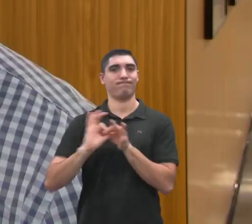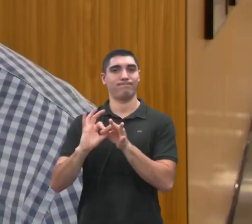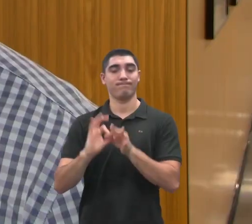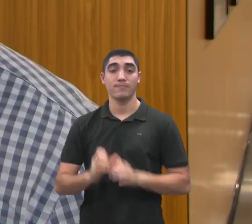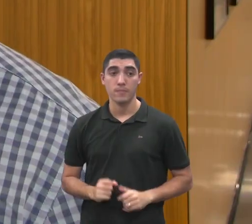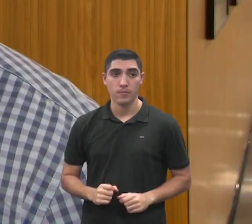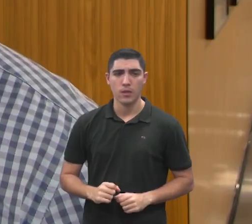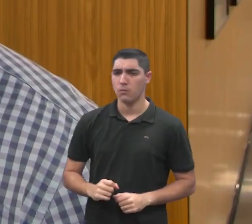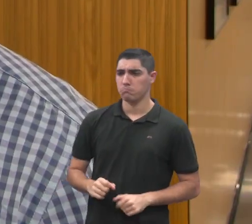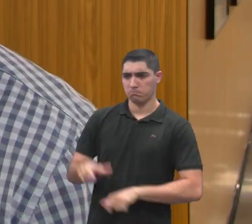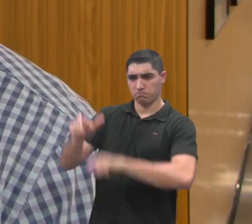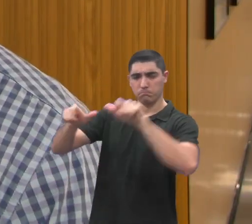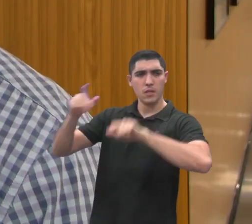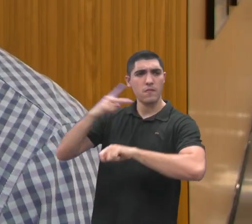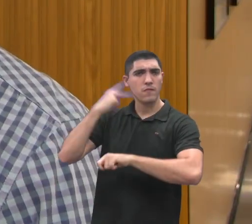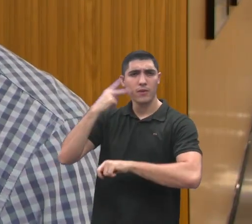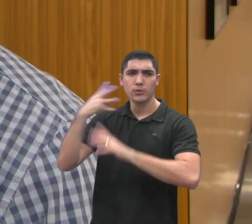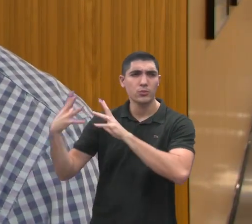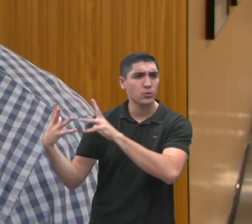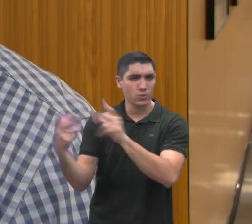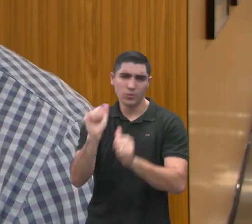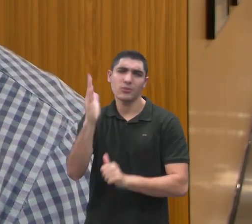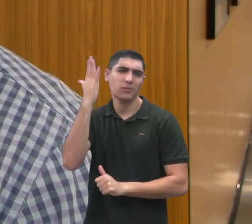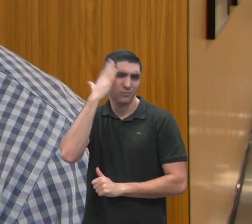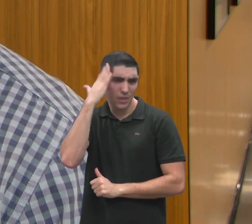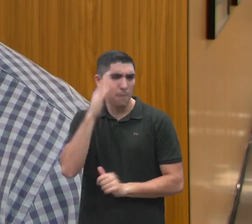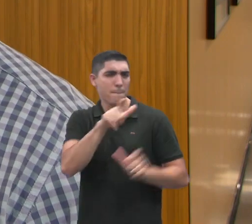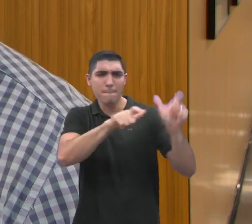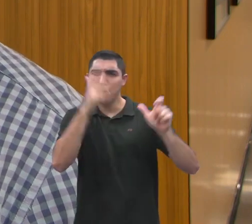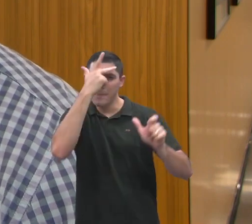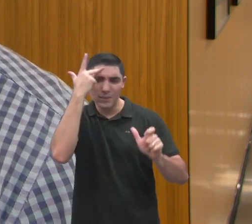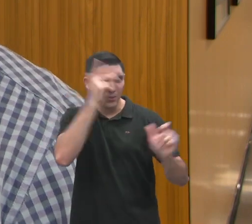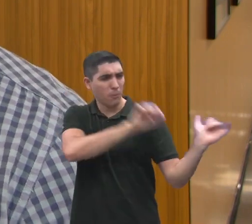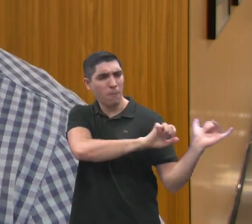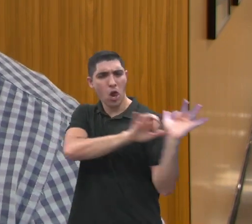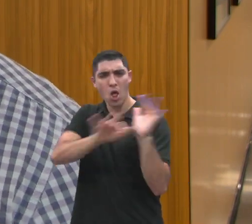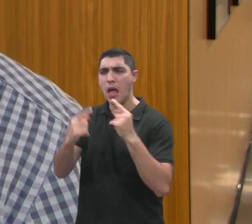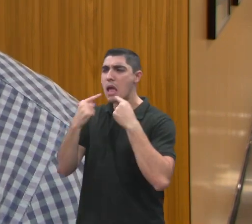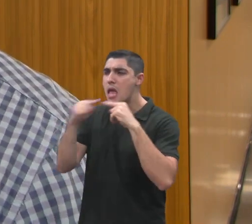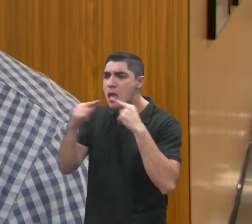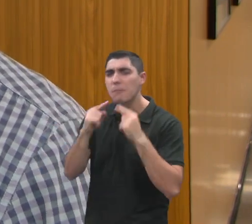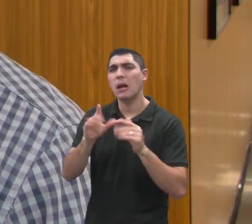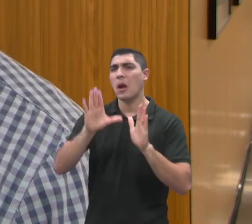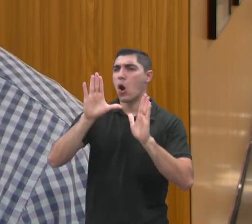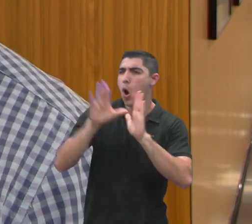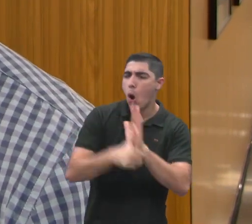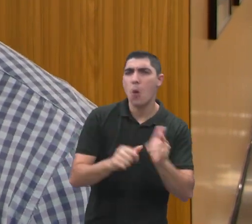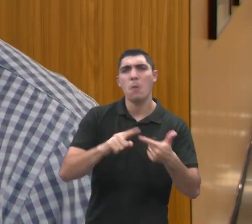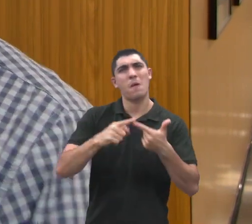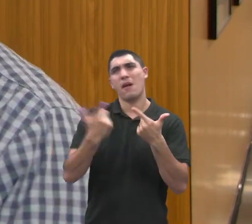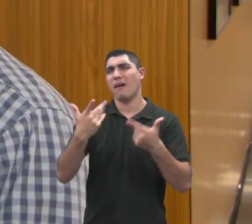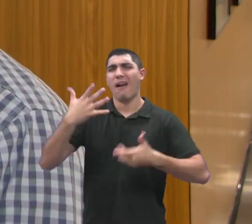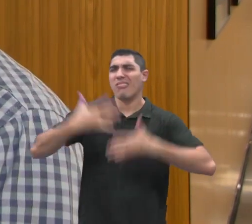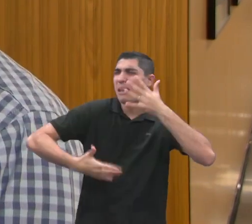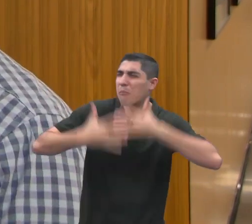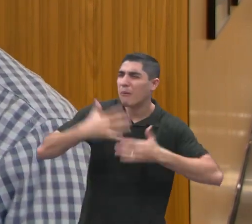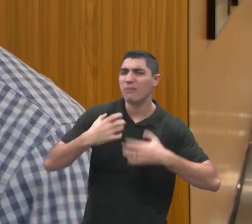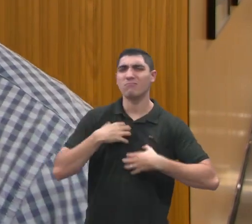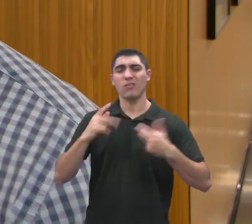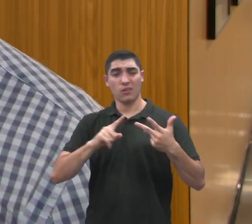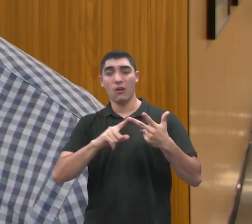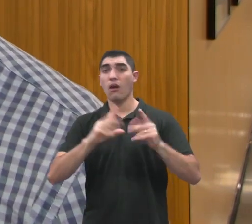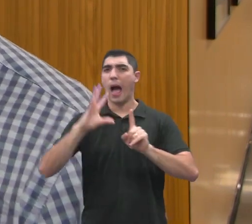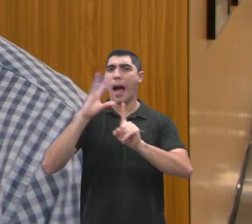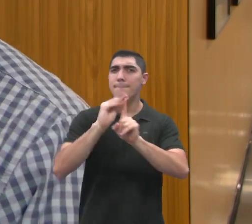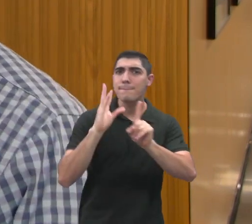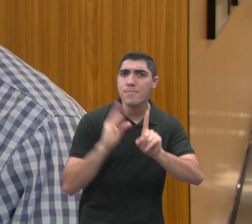comunidade. Todos os vereadores da casa recebem demandas de perturbação do sossego, de roubo, de furto, de violência